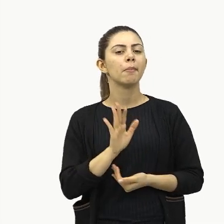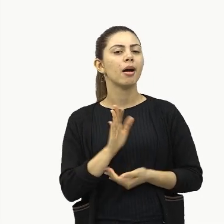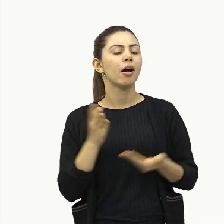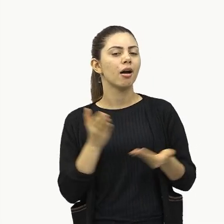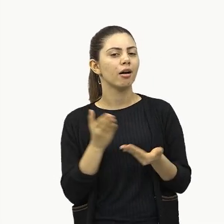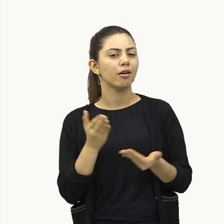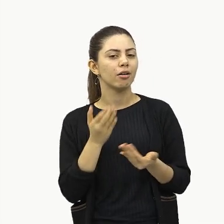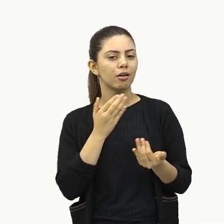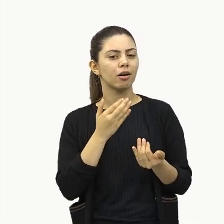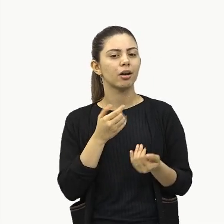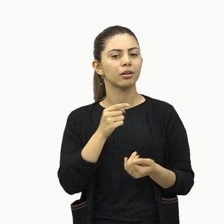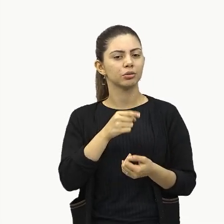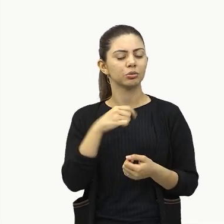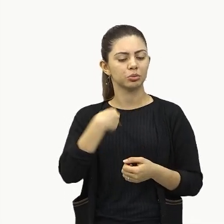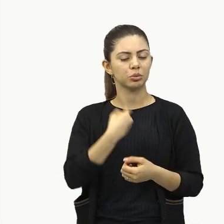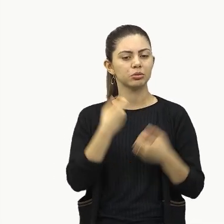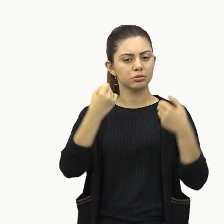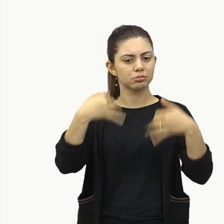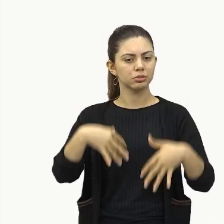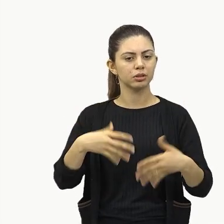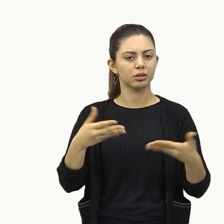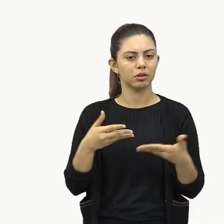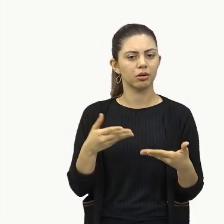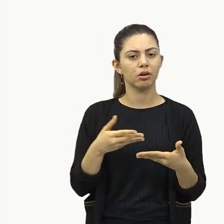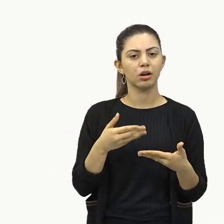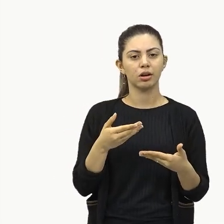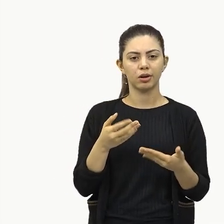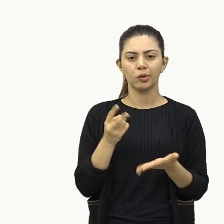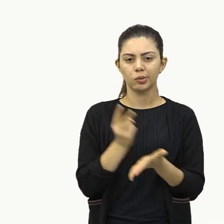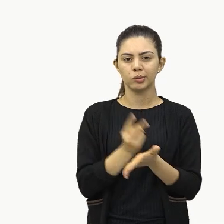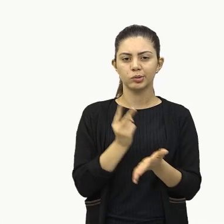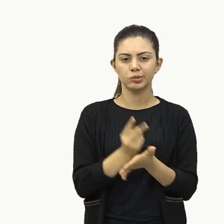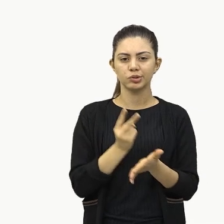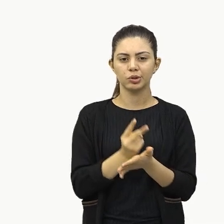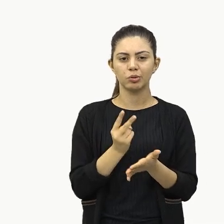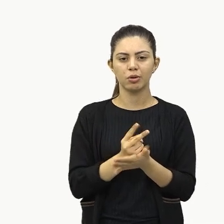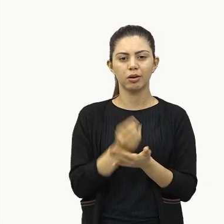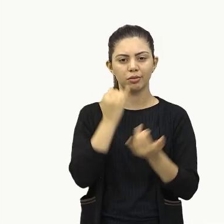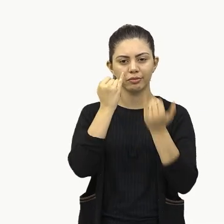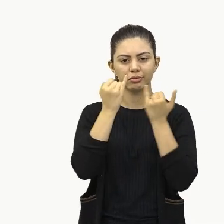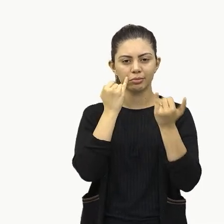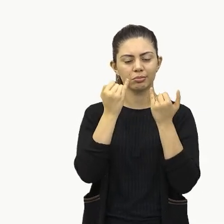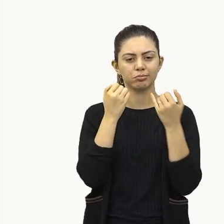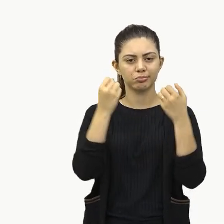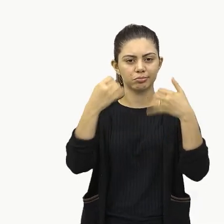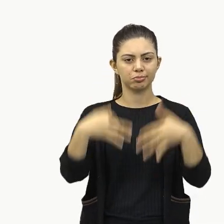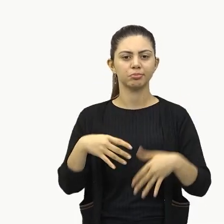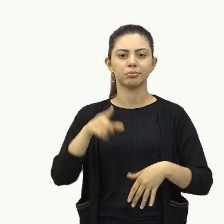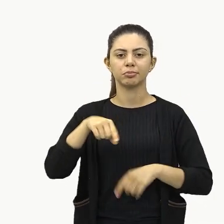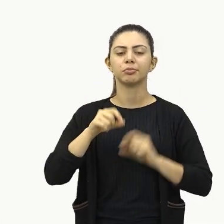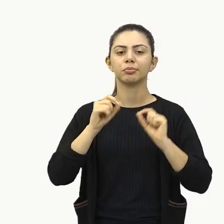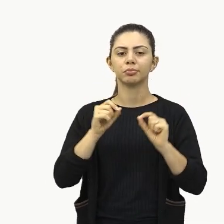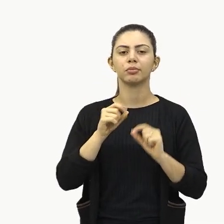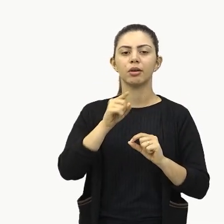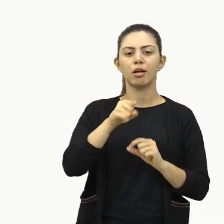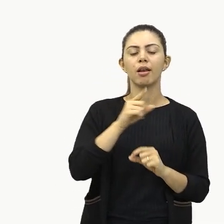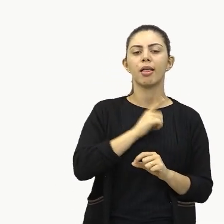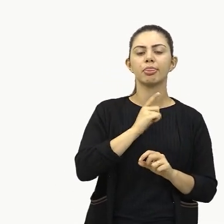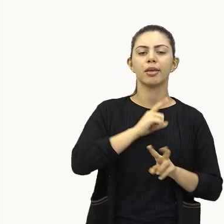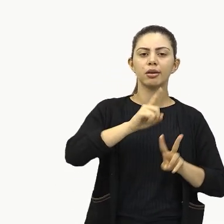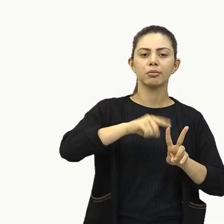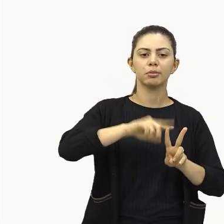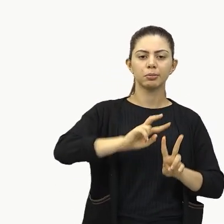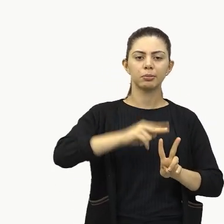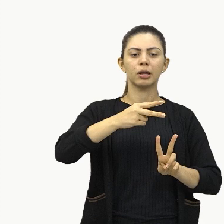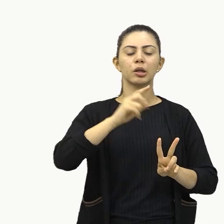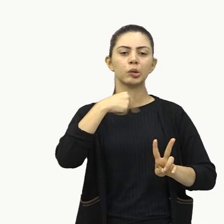que estamos falando de radicais, vamos avançar um pouco mais e chegar aqui em multiplicação de radicais.